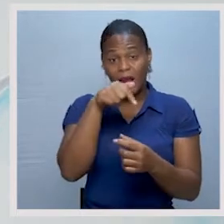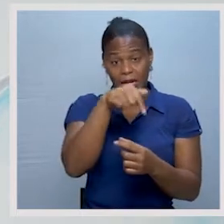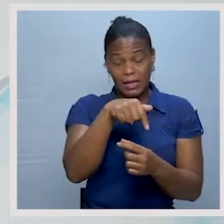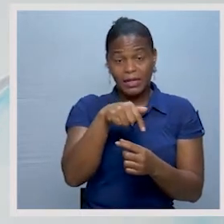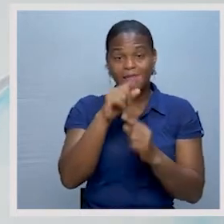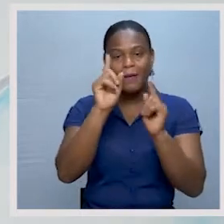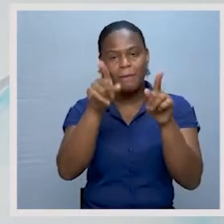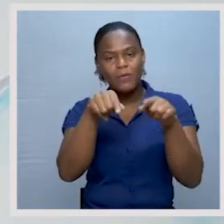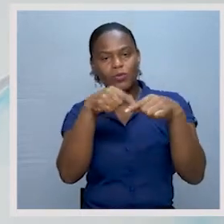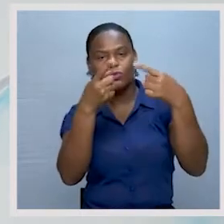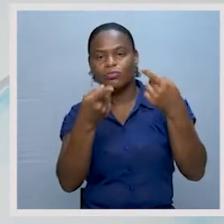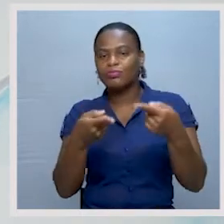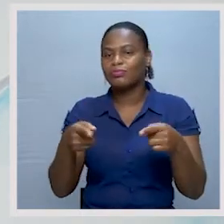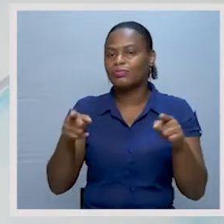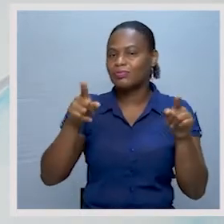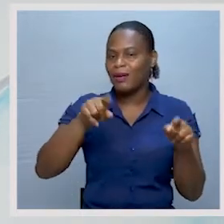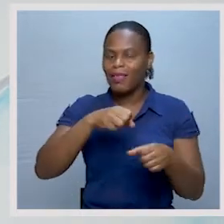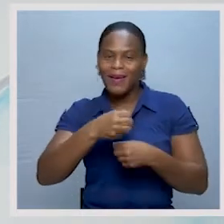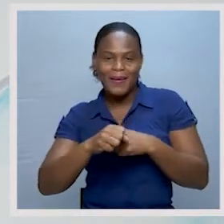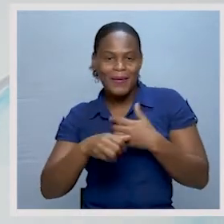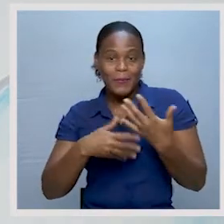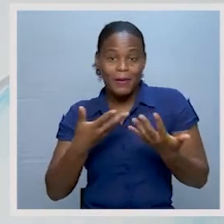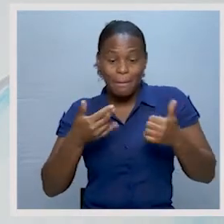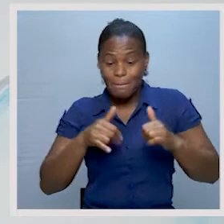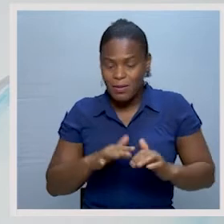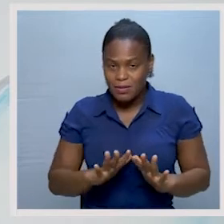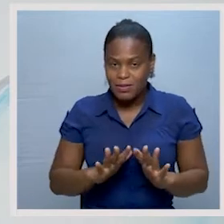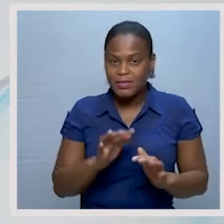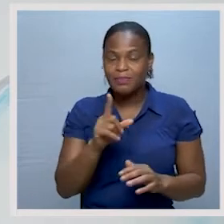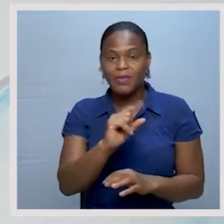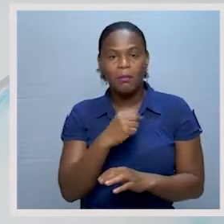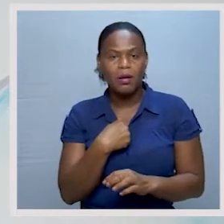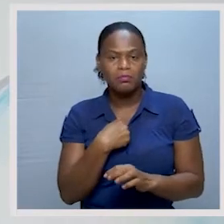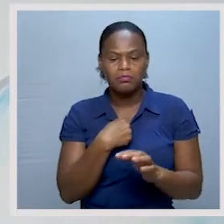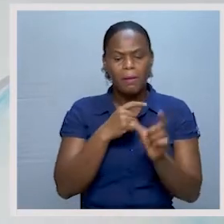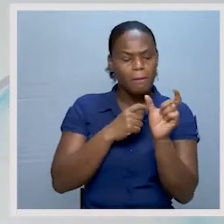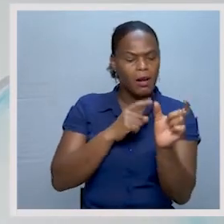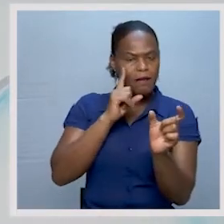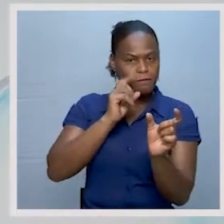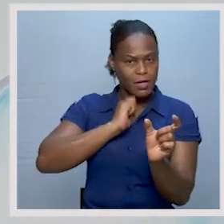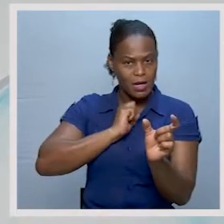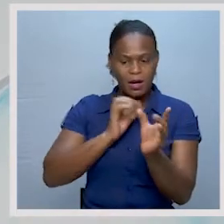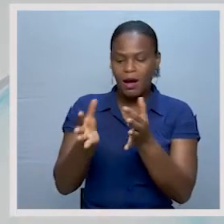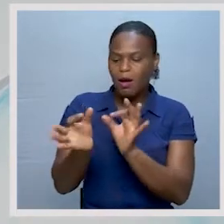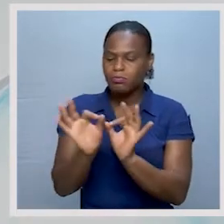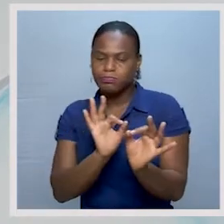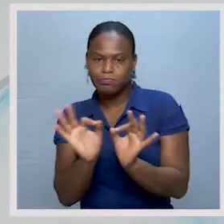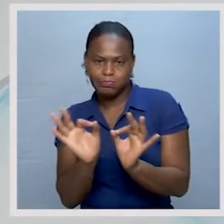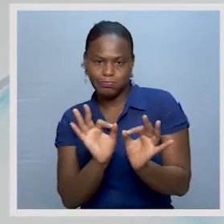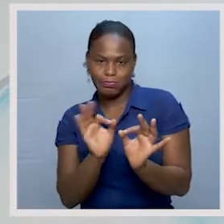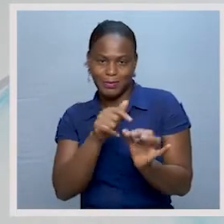aqui? Eu tenho a musicalidade, eu tenho aquele ritmo, mas também eu arrumo as minhas palavras para